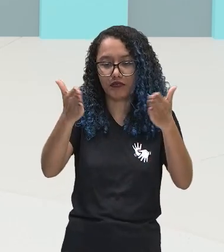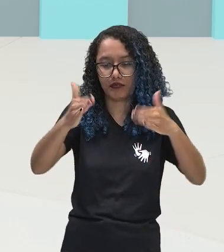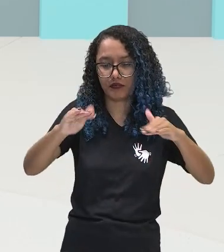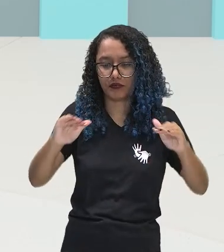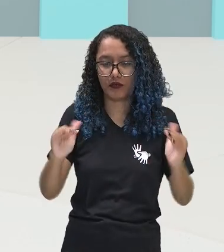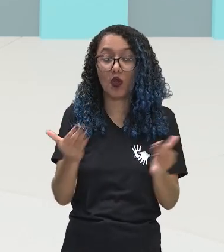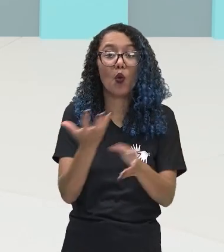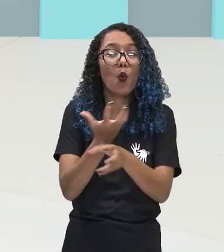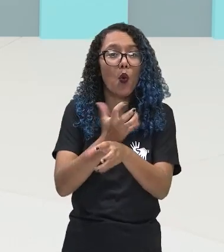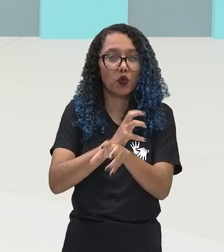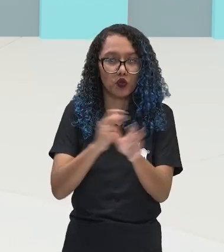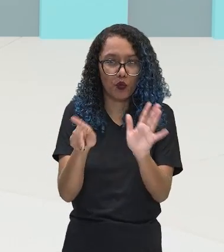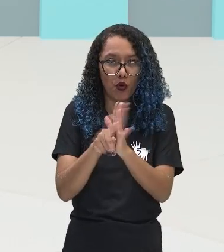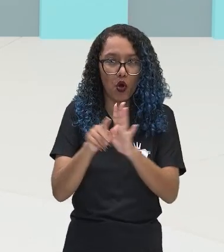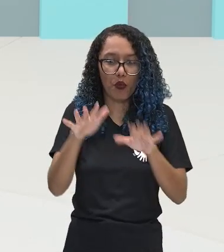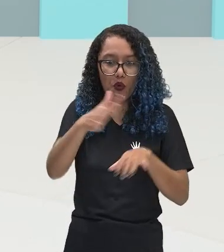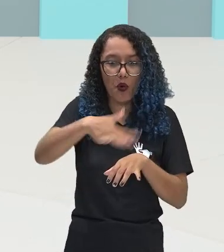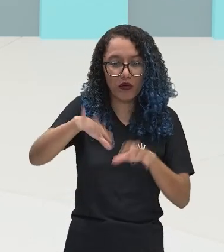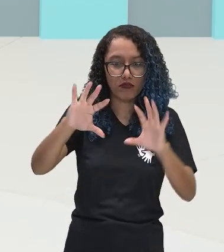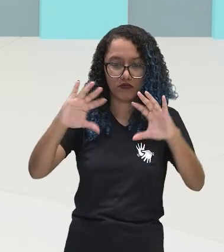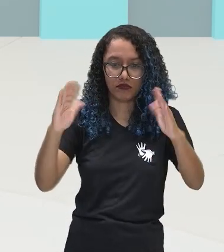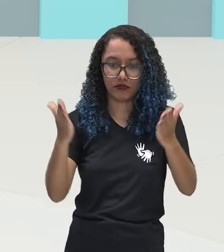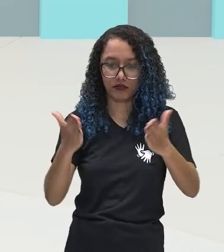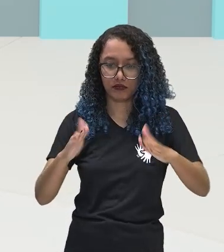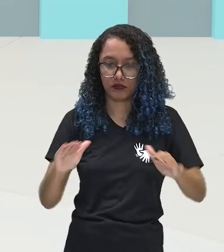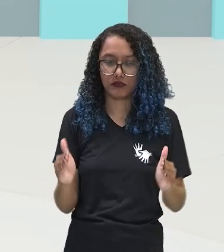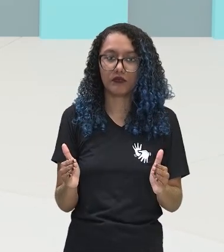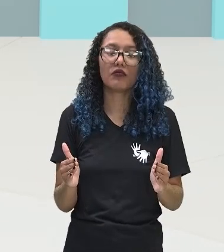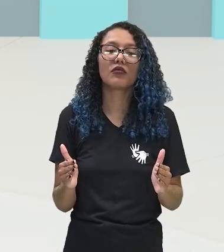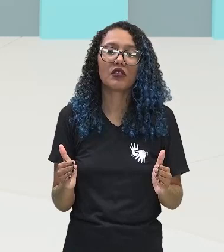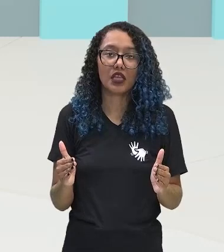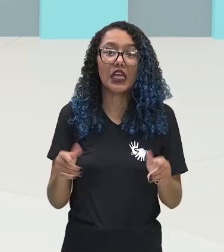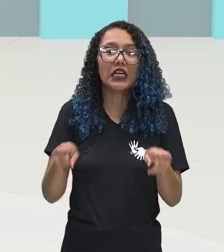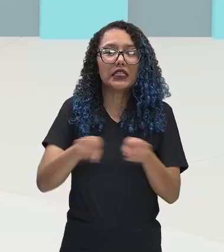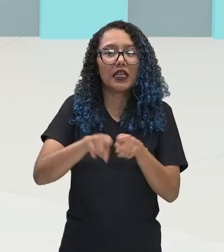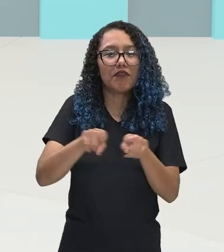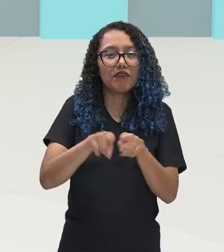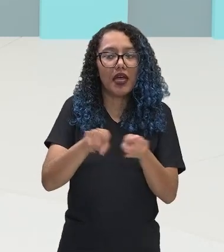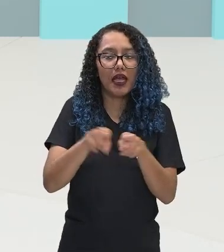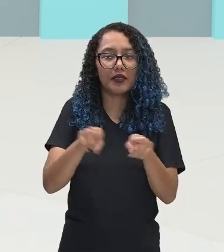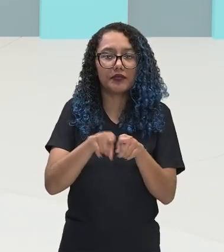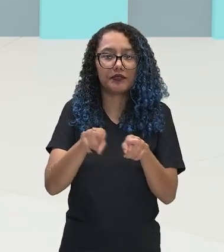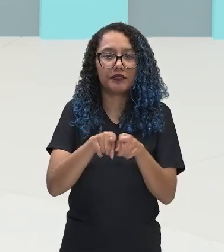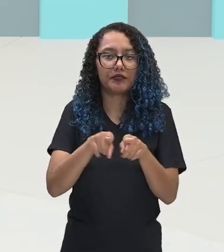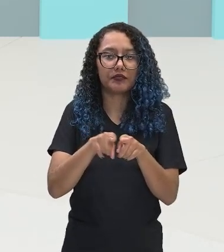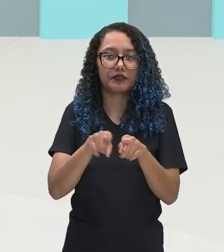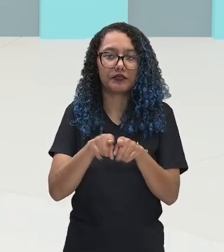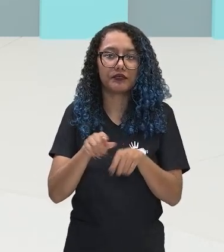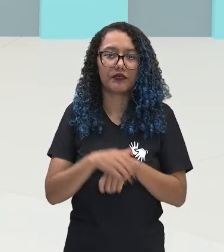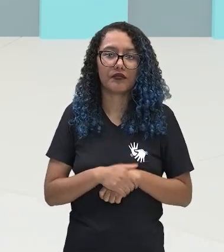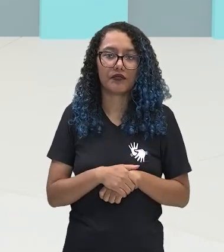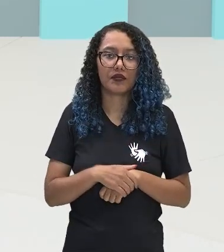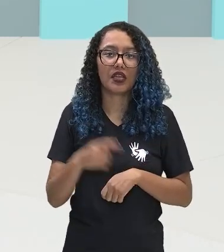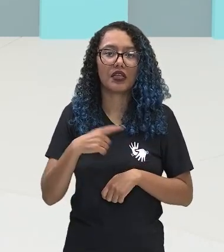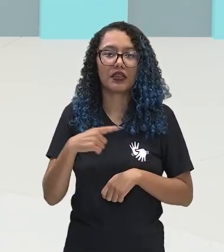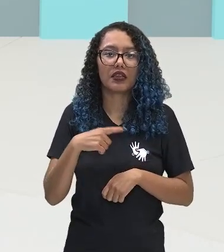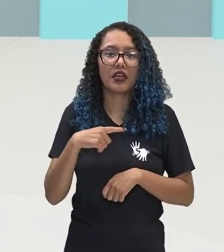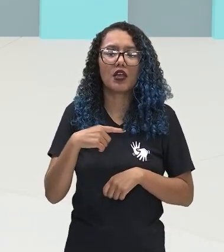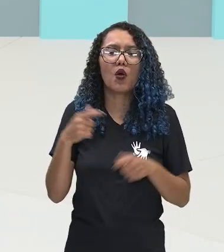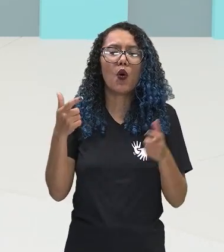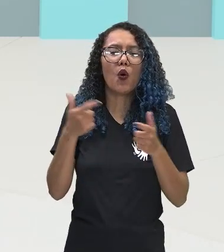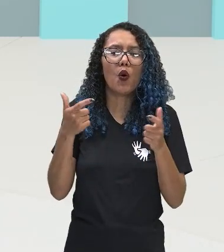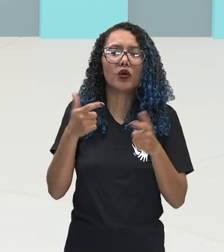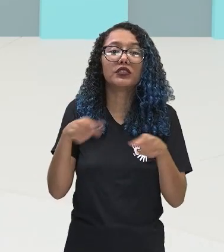do quadril e a elas vão depois também se fixar lá no final